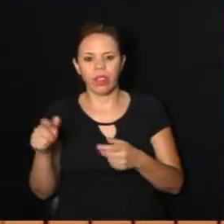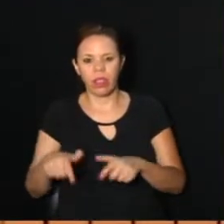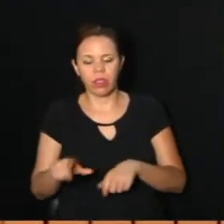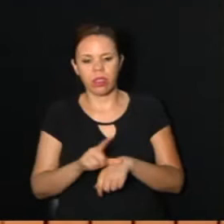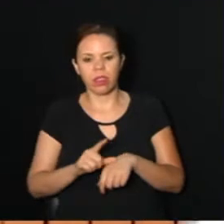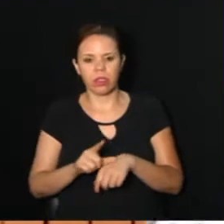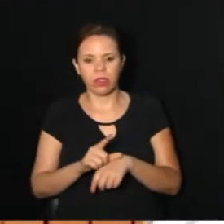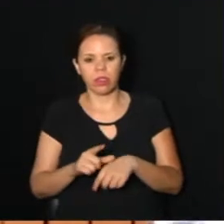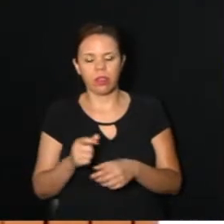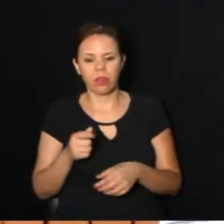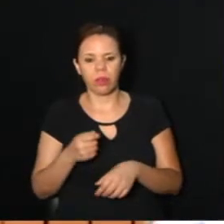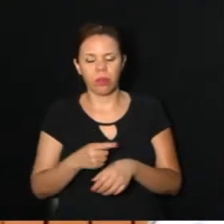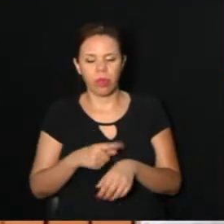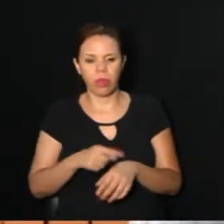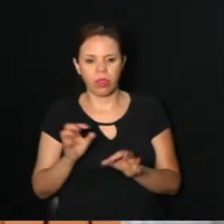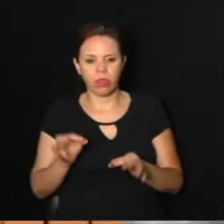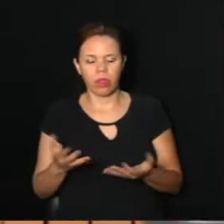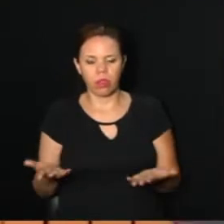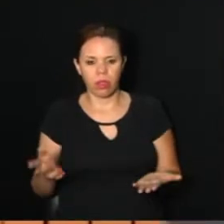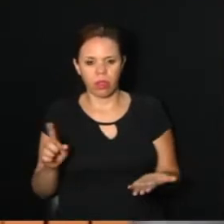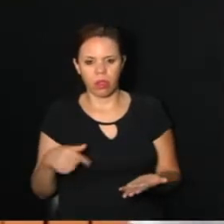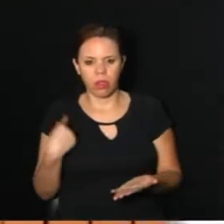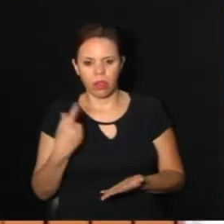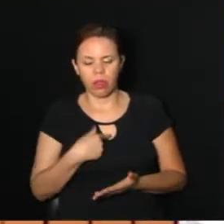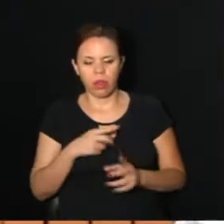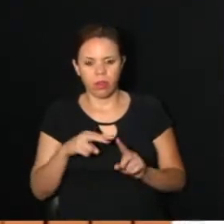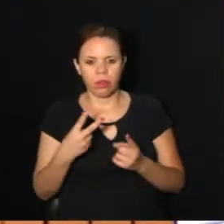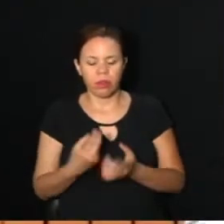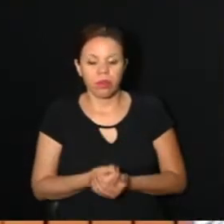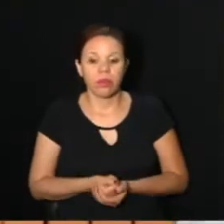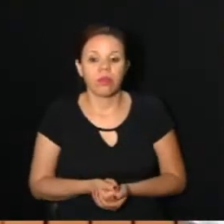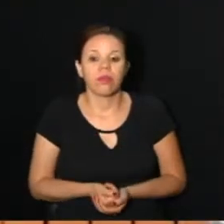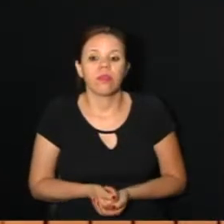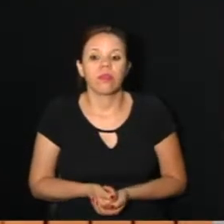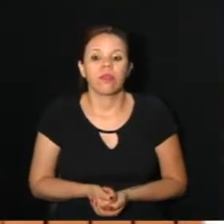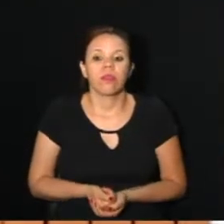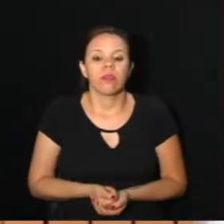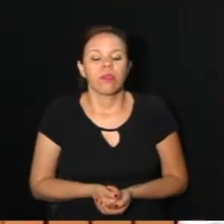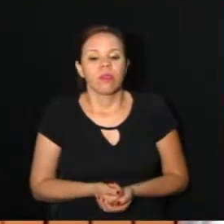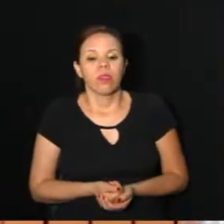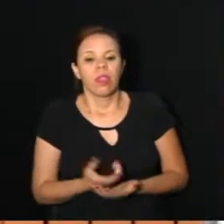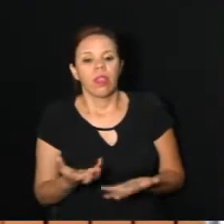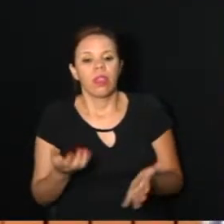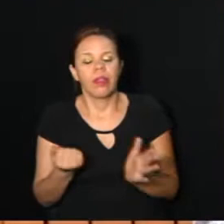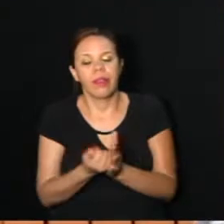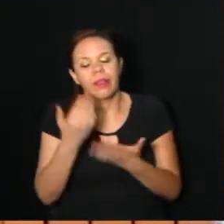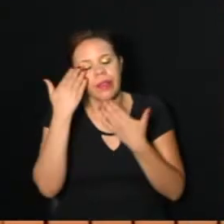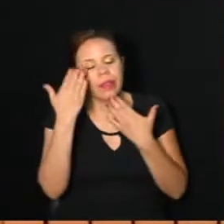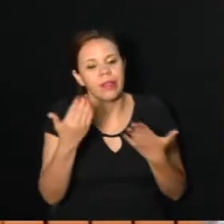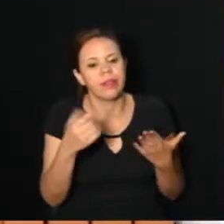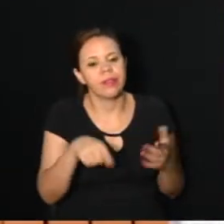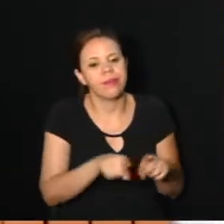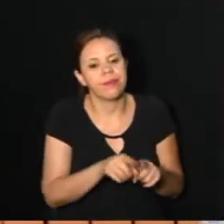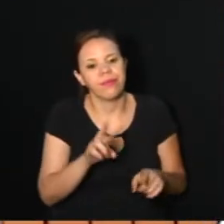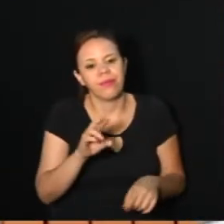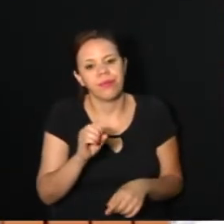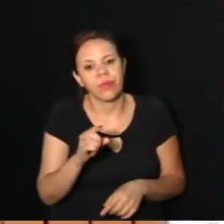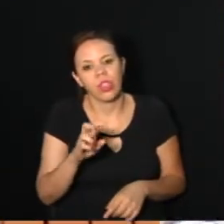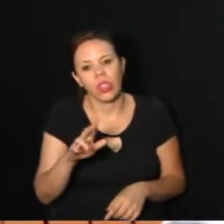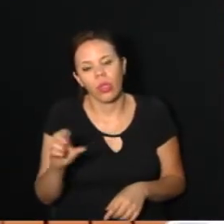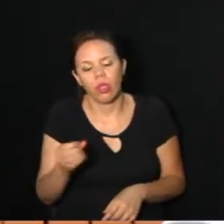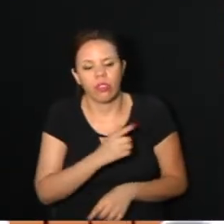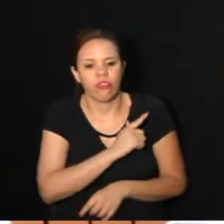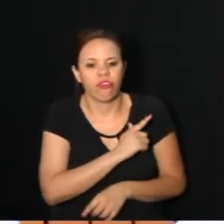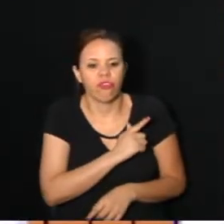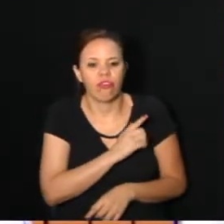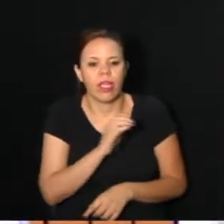legislação em determinado momento, e realmente essa é a nossa expectativa, viu, Sanay? Quero registrar e agradecer ao Rodrigo Pirota, gerente da Junta Comercial